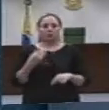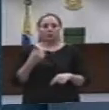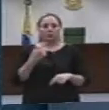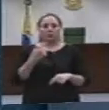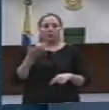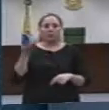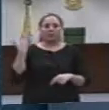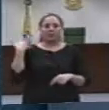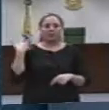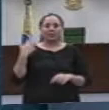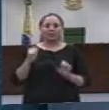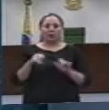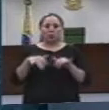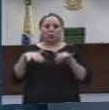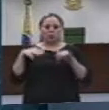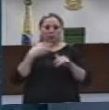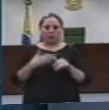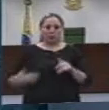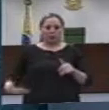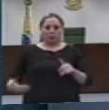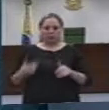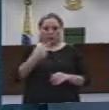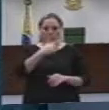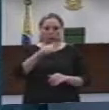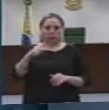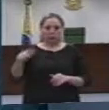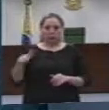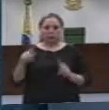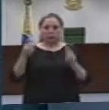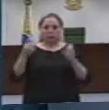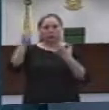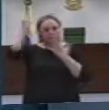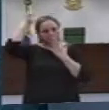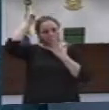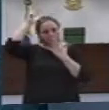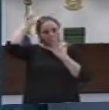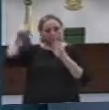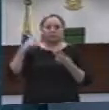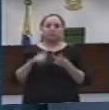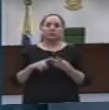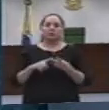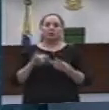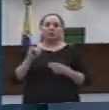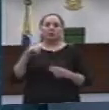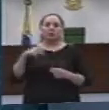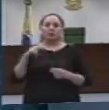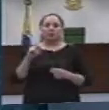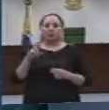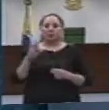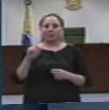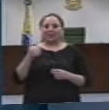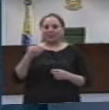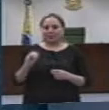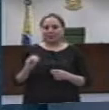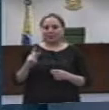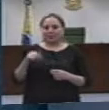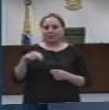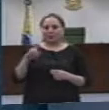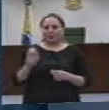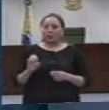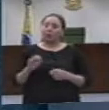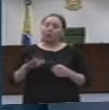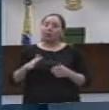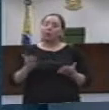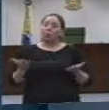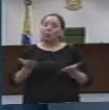Três audiências de pondo é a questão indígena questão de importação dos pneus talvez essa seja mais polêmico e